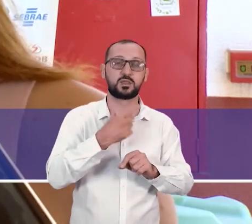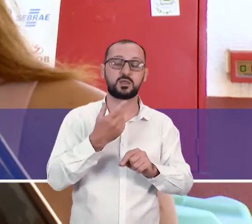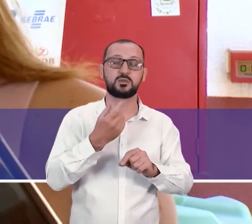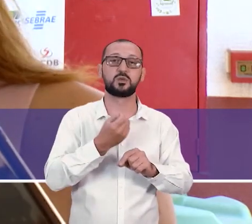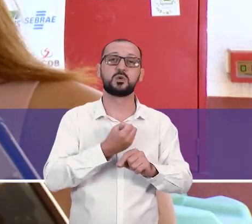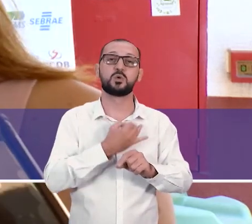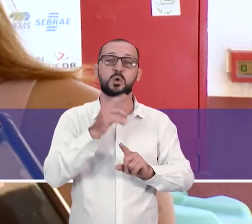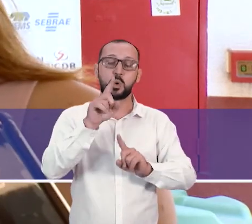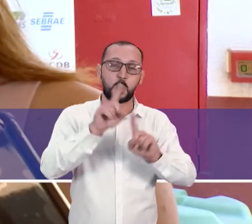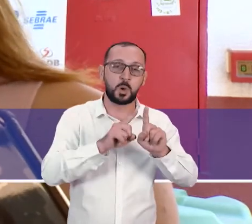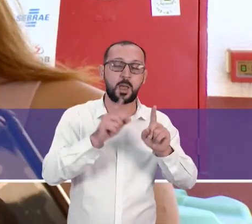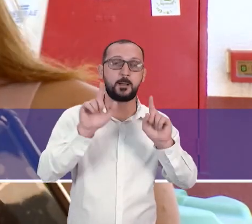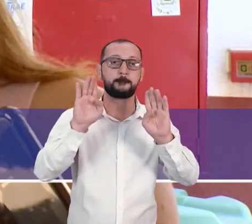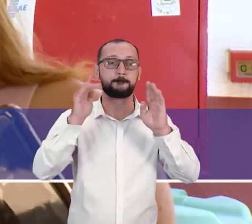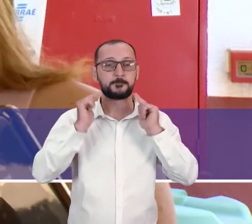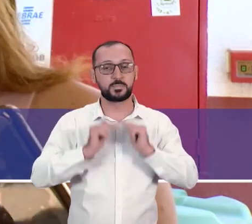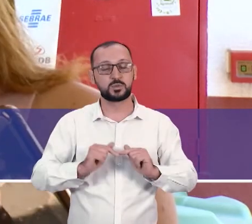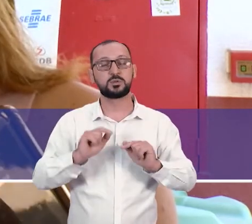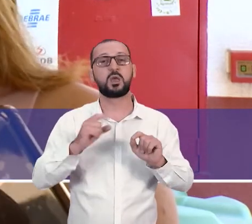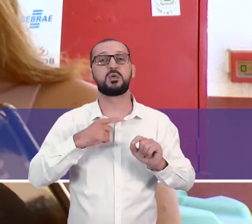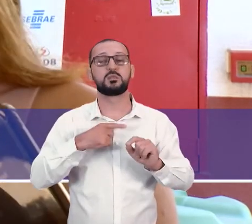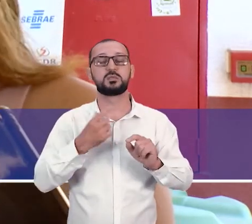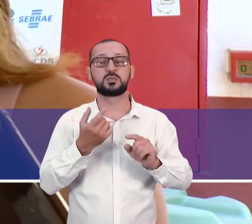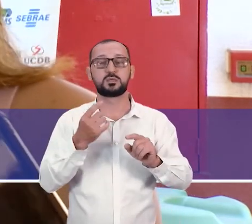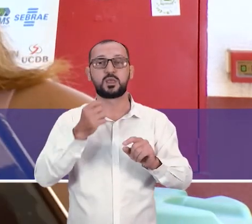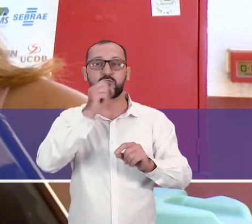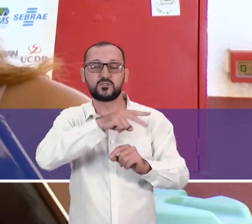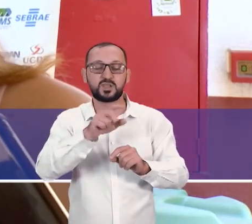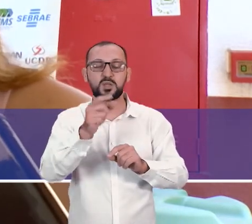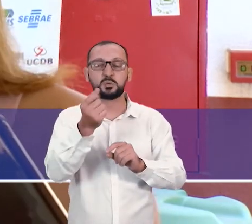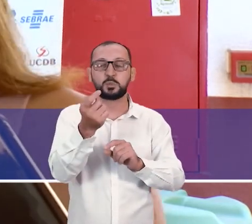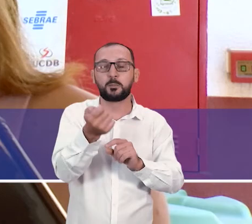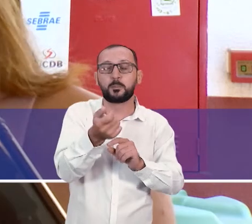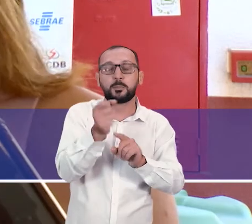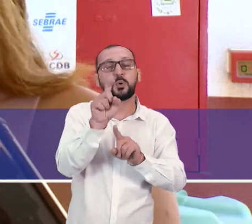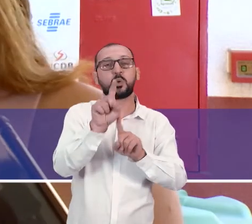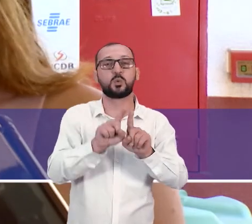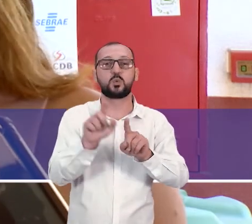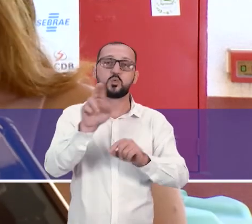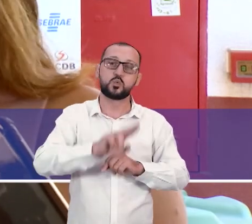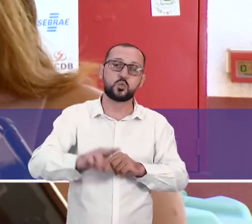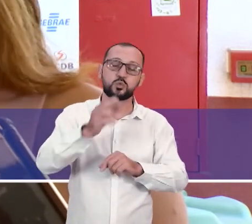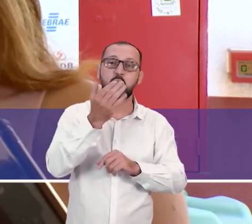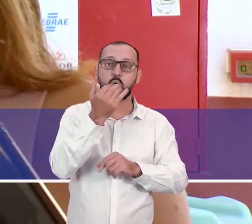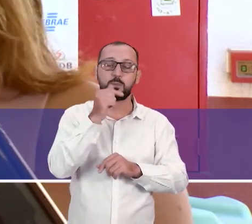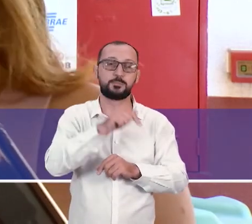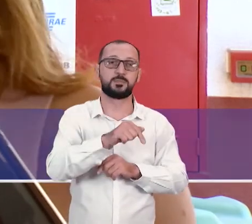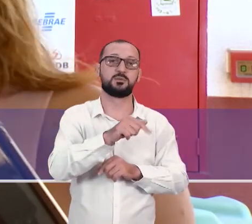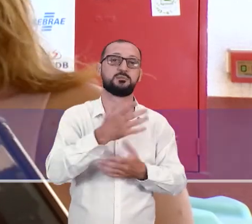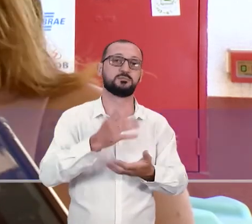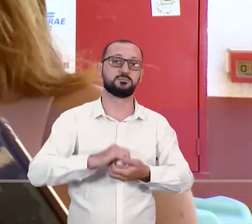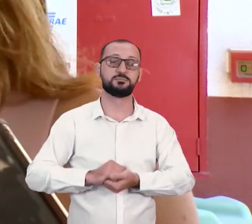é que ela teve atividades biológicas e que tem uma baixíssima toxicidade, garantindo o uso e o consumo dessa